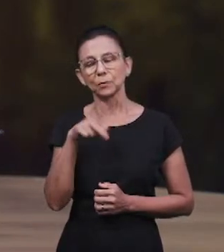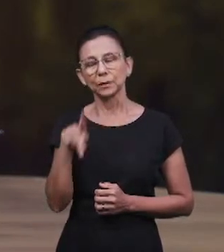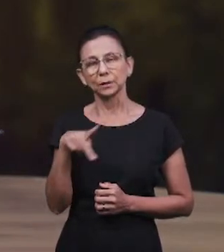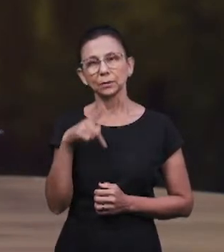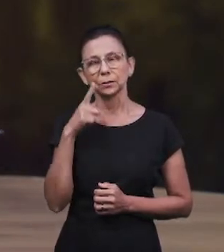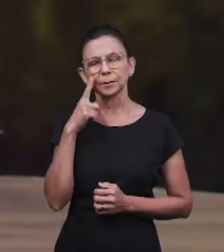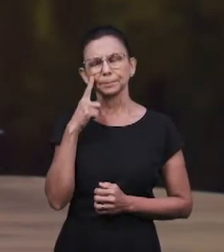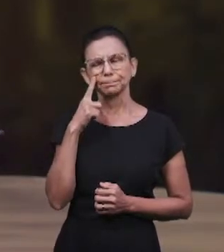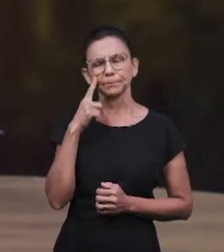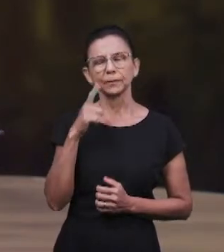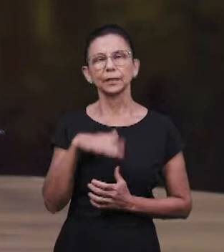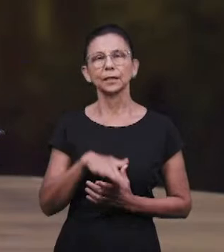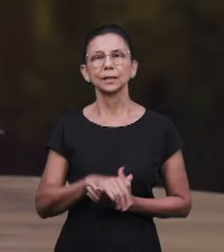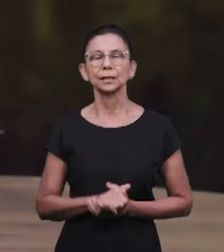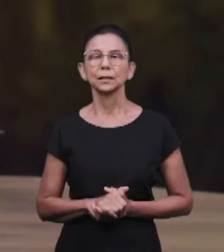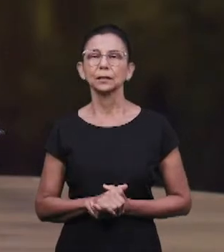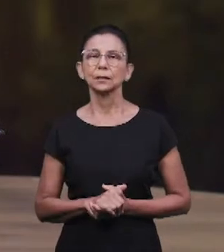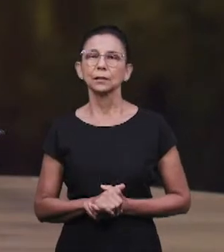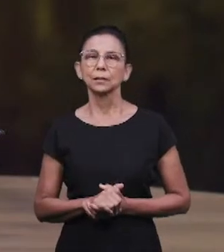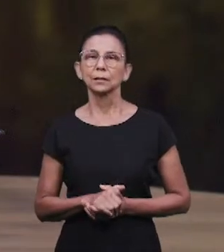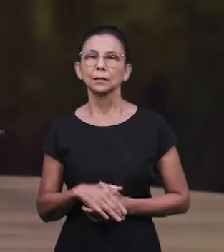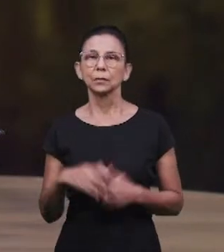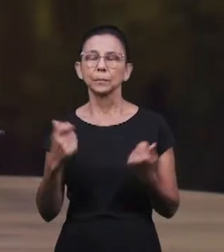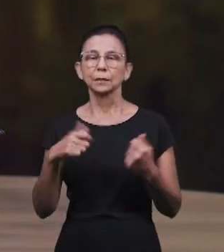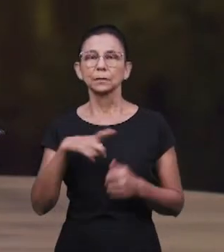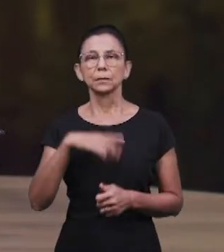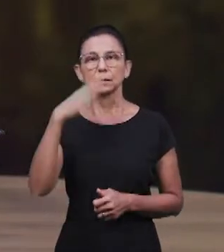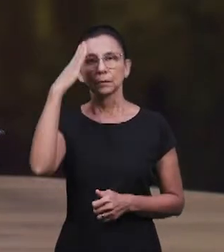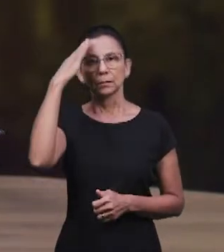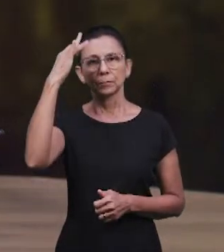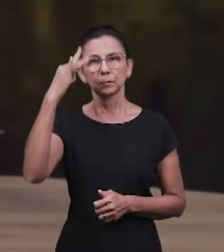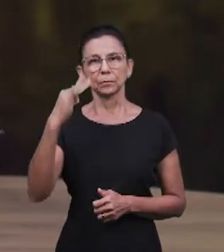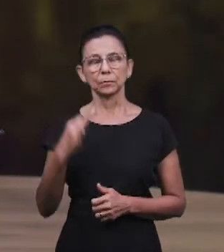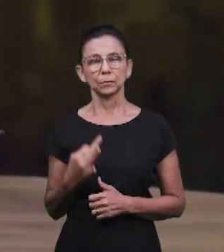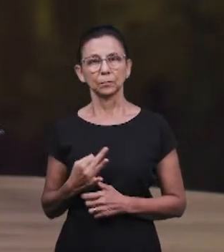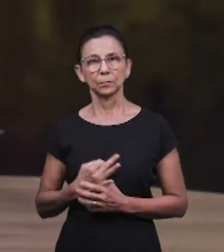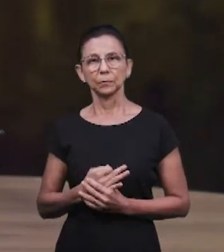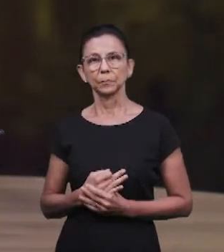experimentar a professora. Sejam prudentes,